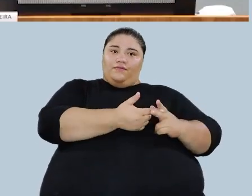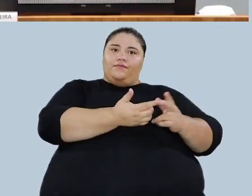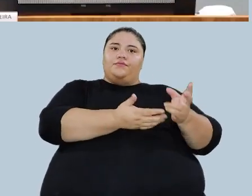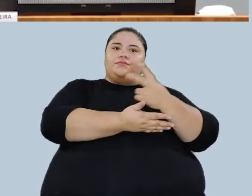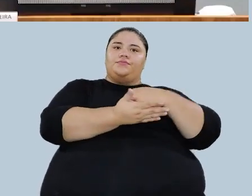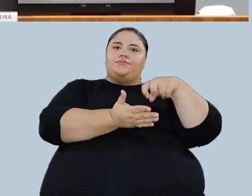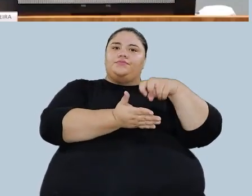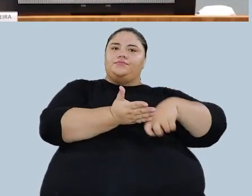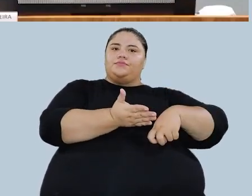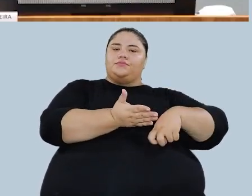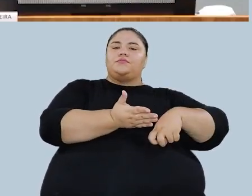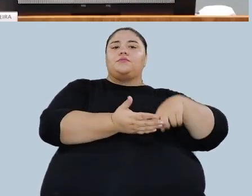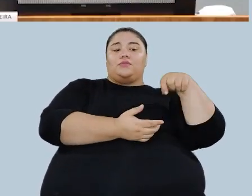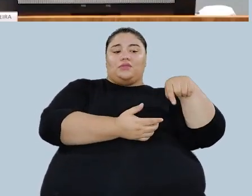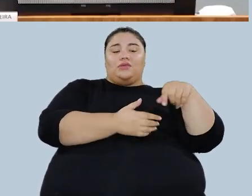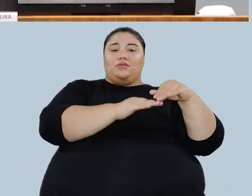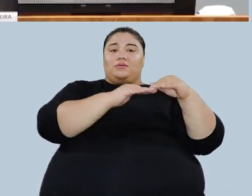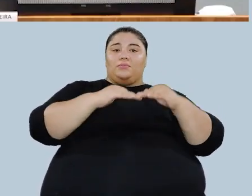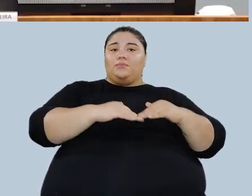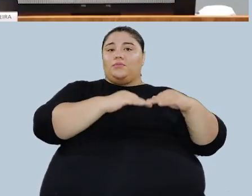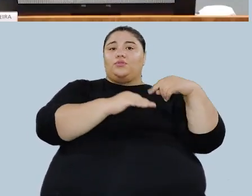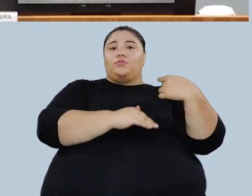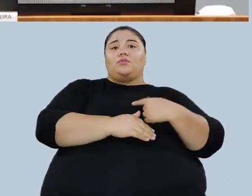tributária, esse padrão que nós queremos é que